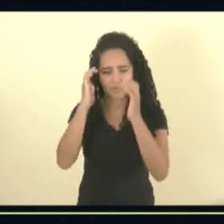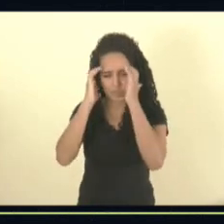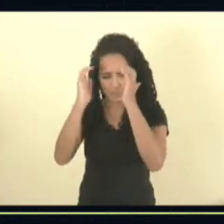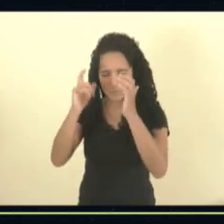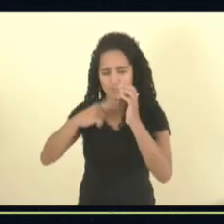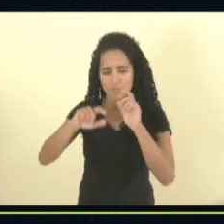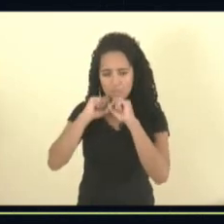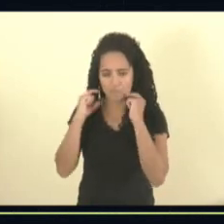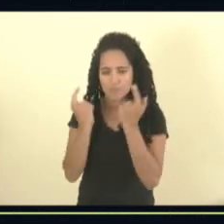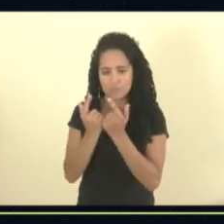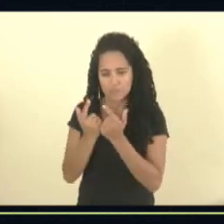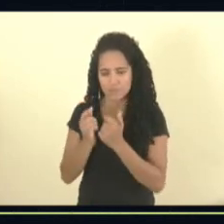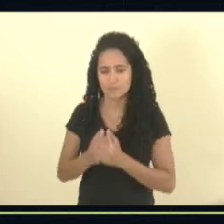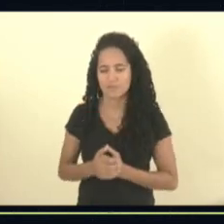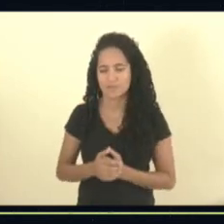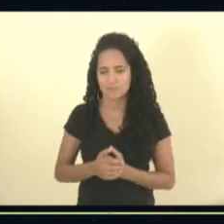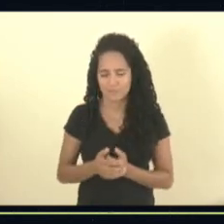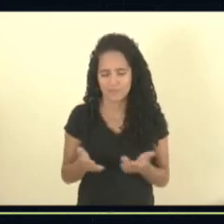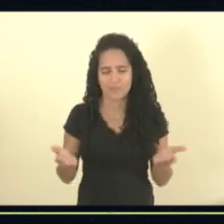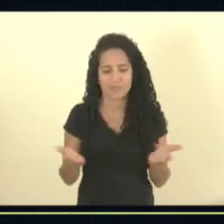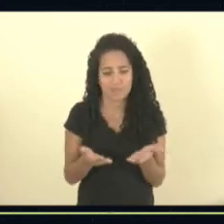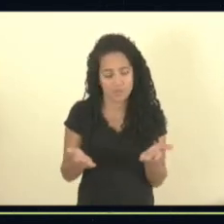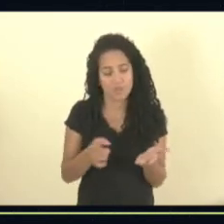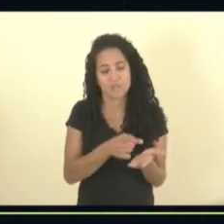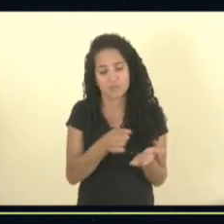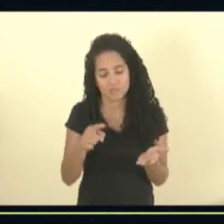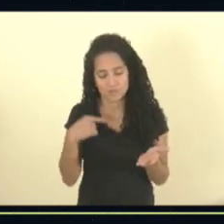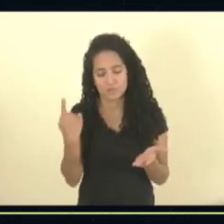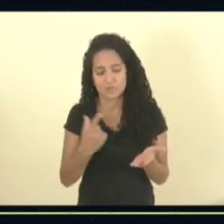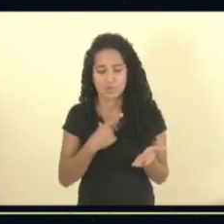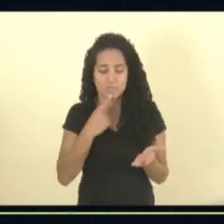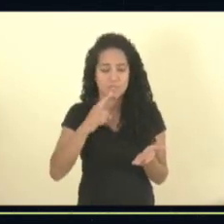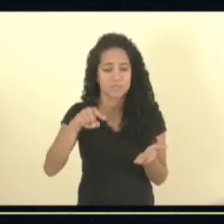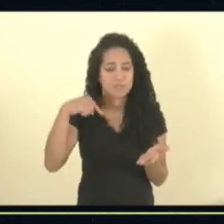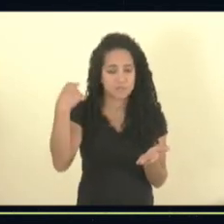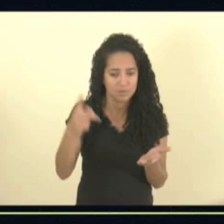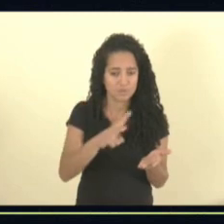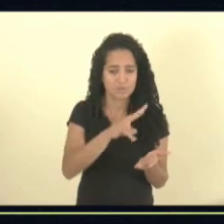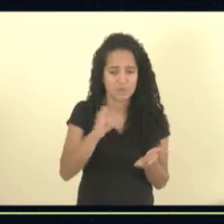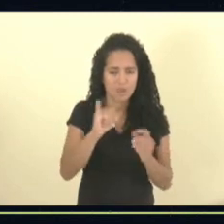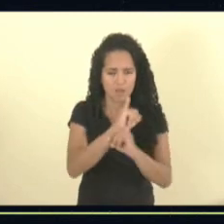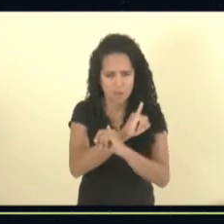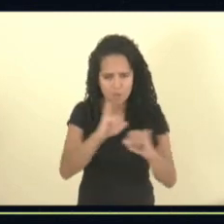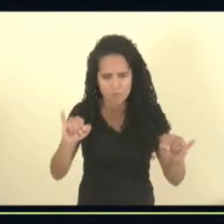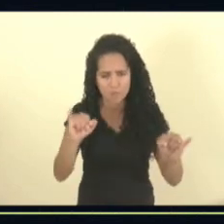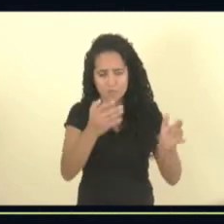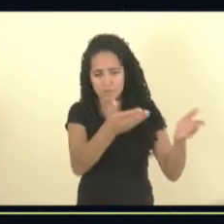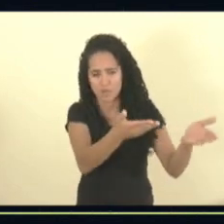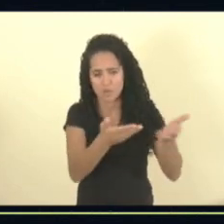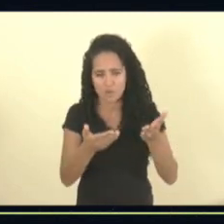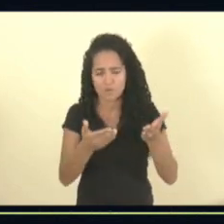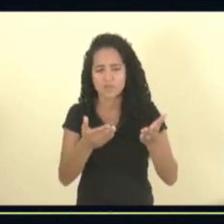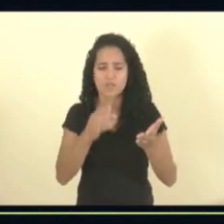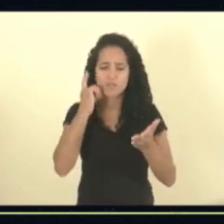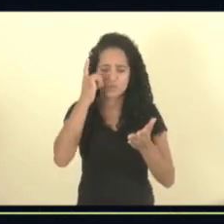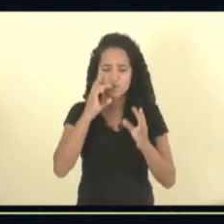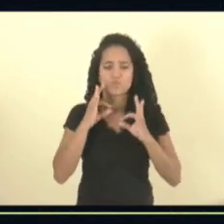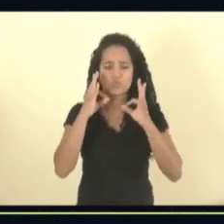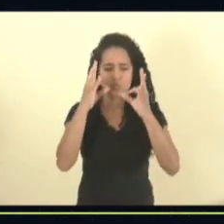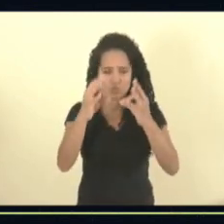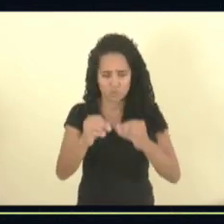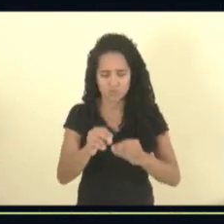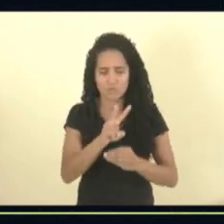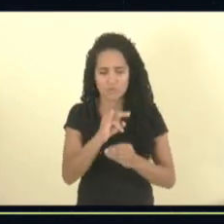parlamento. Diante disso, senhoras e senhores deputados, nós na semana que vem, eu farei um comunicado para convidar todos os deputados, nós